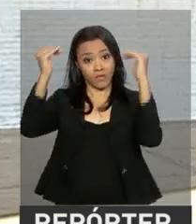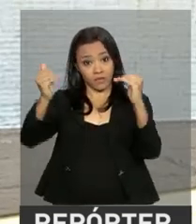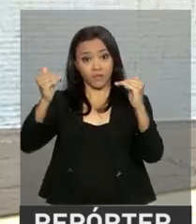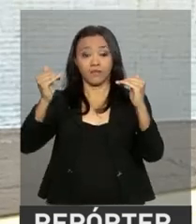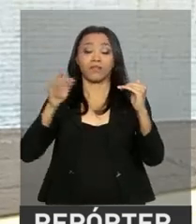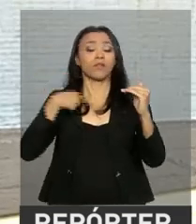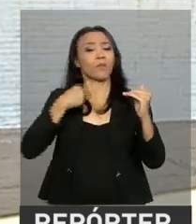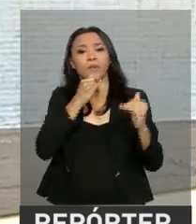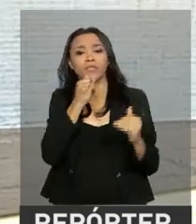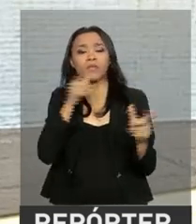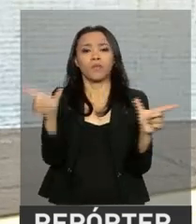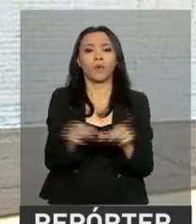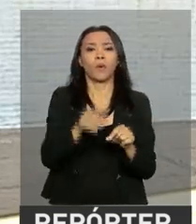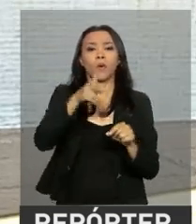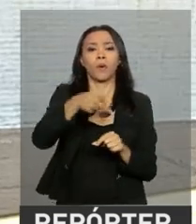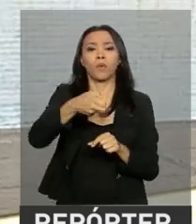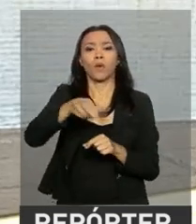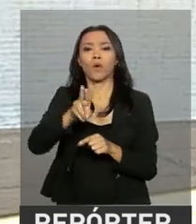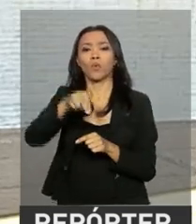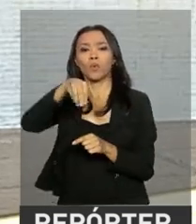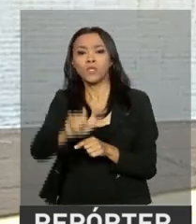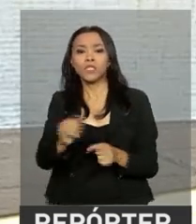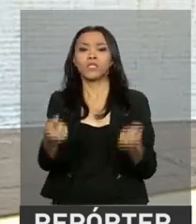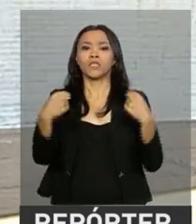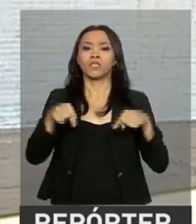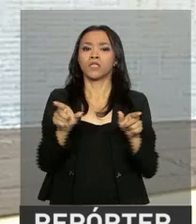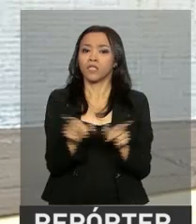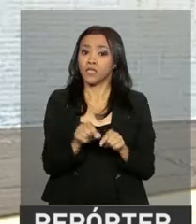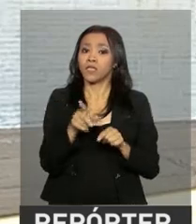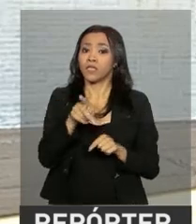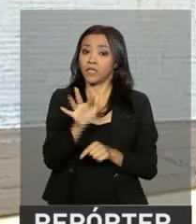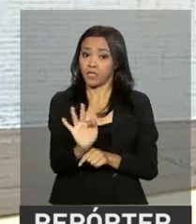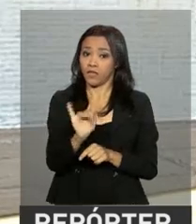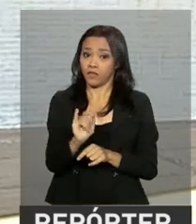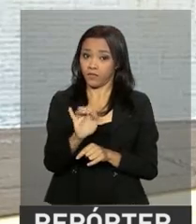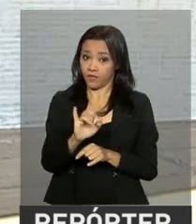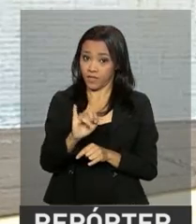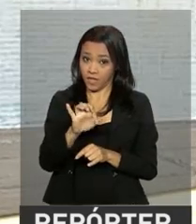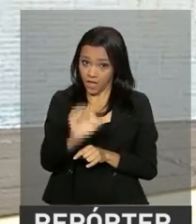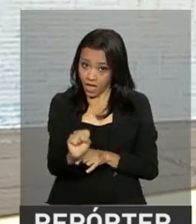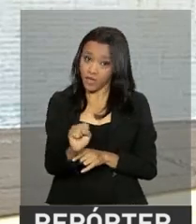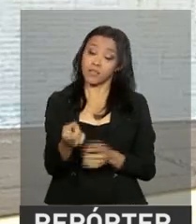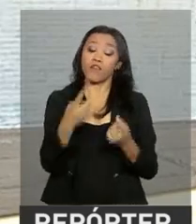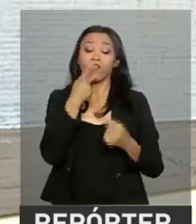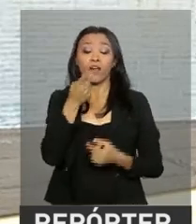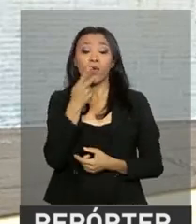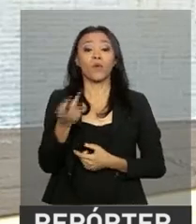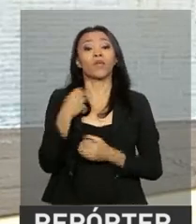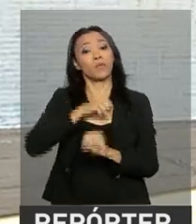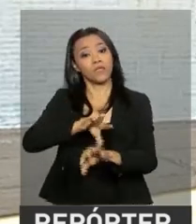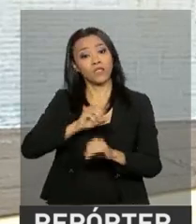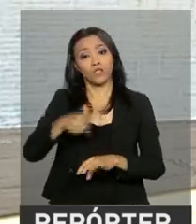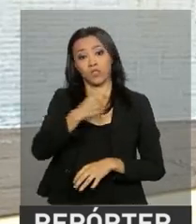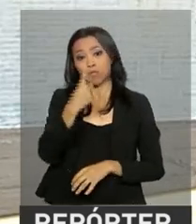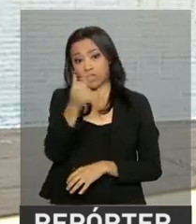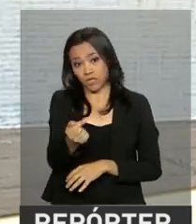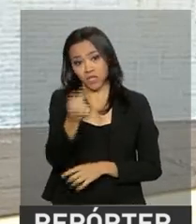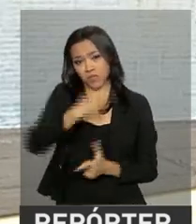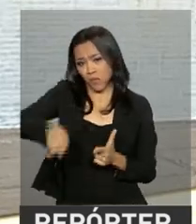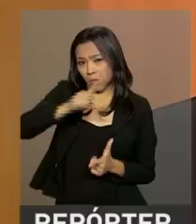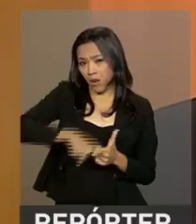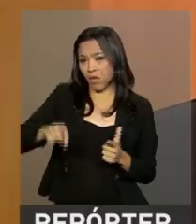programas como o ProUni e o fiéis o ministro reforçou que a educação que a educação em 2017 não terá